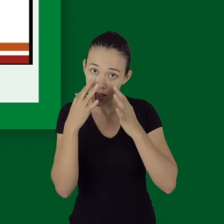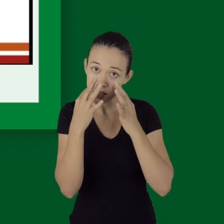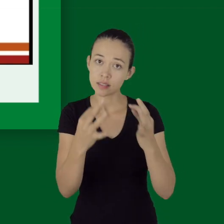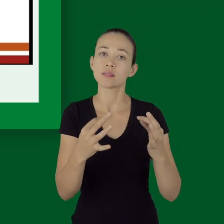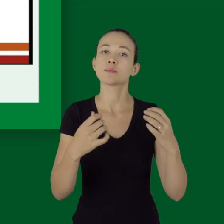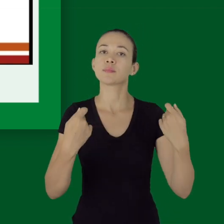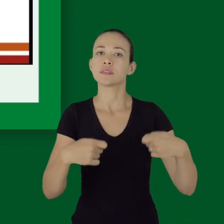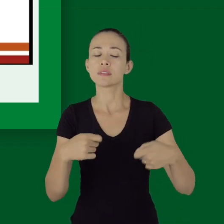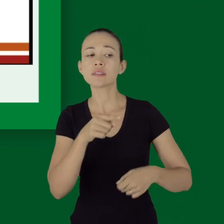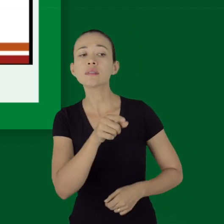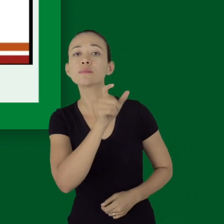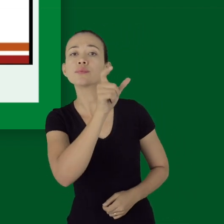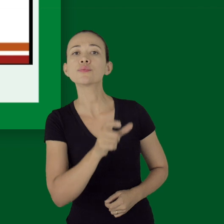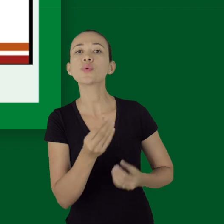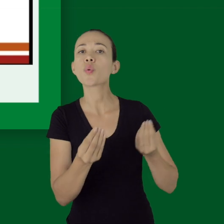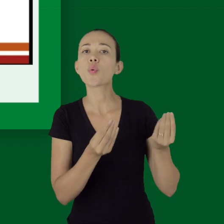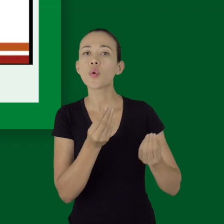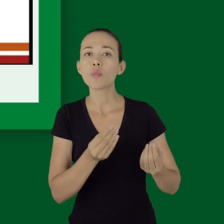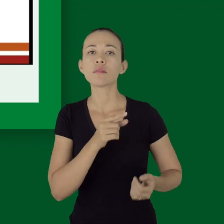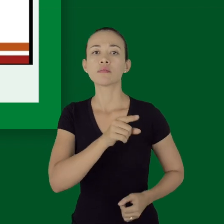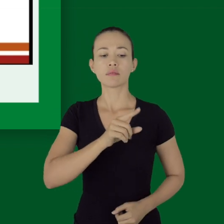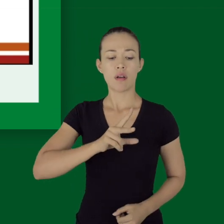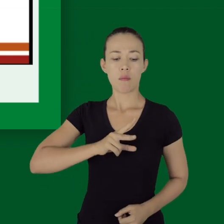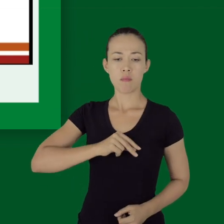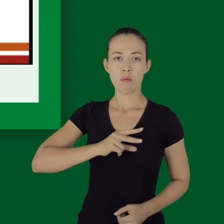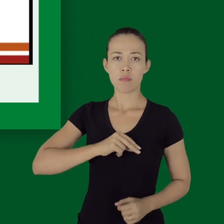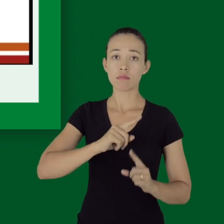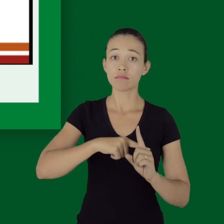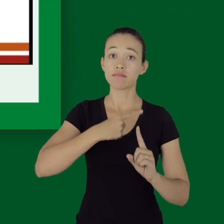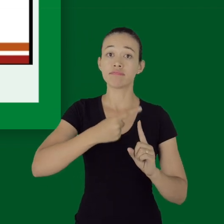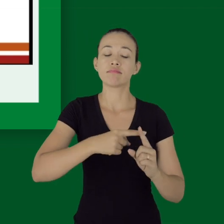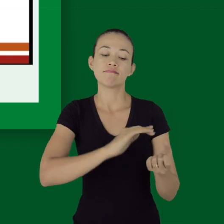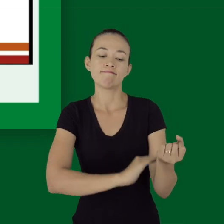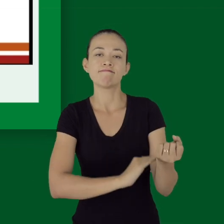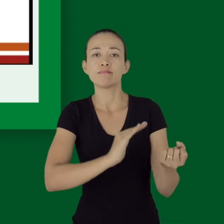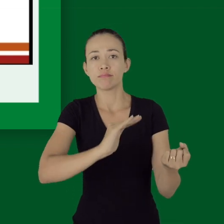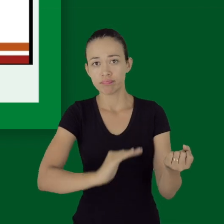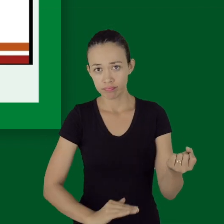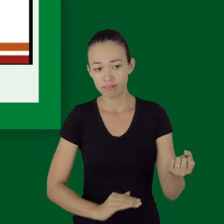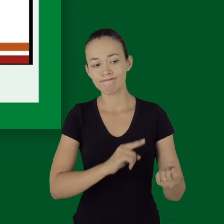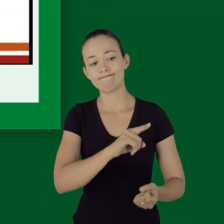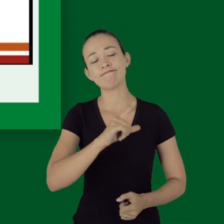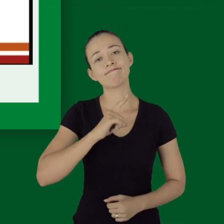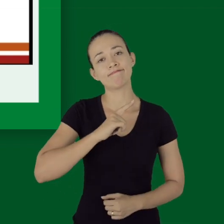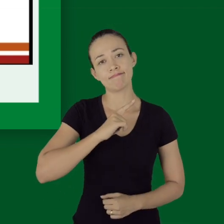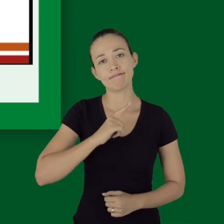ter atenção, que é aquela condição de hipotensão e bradicardia.